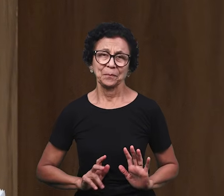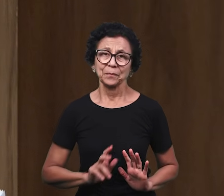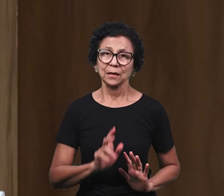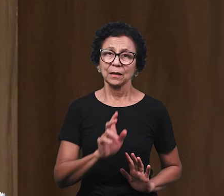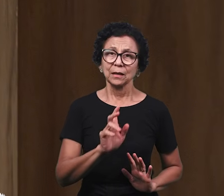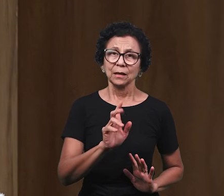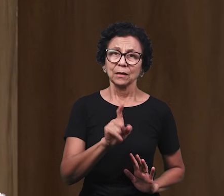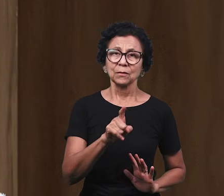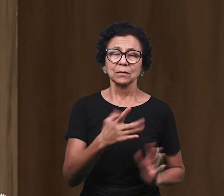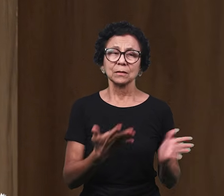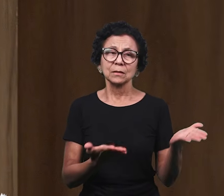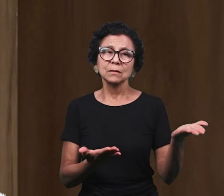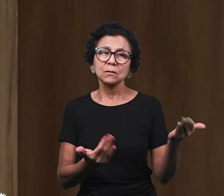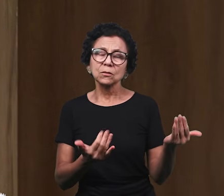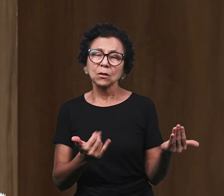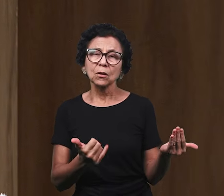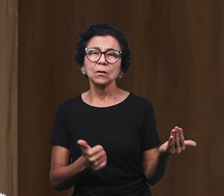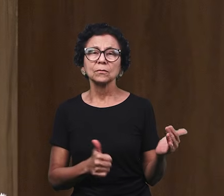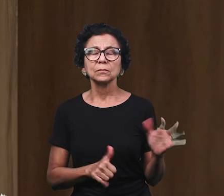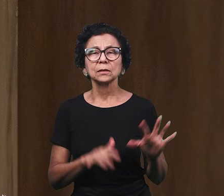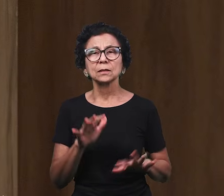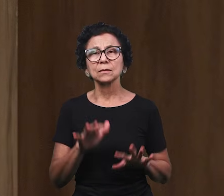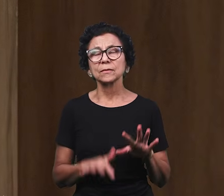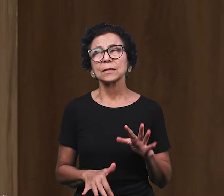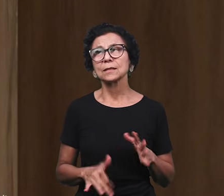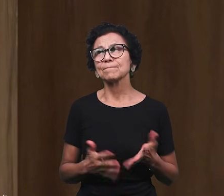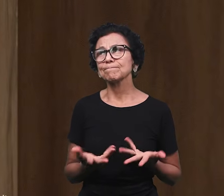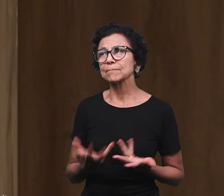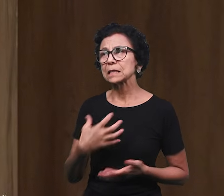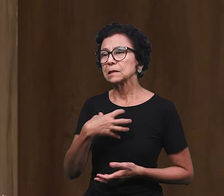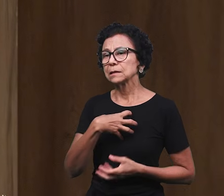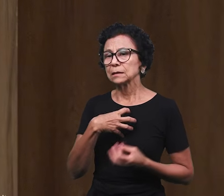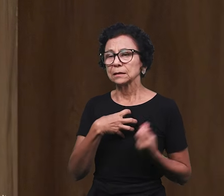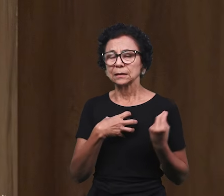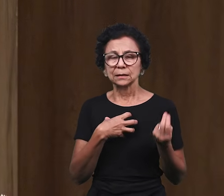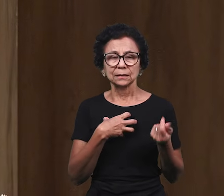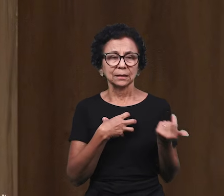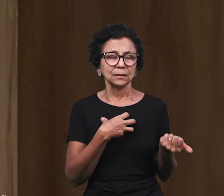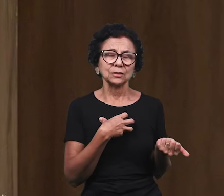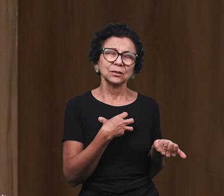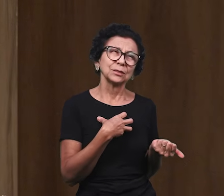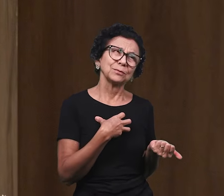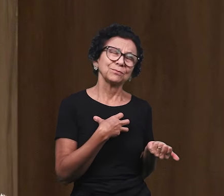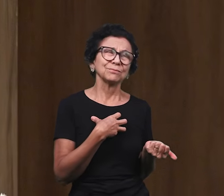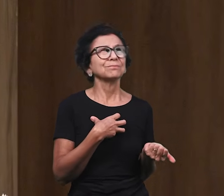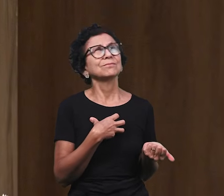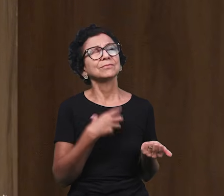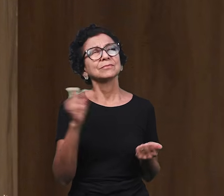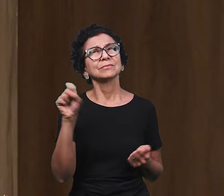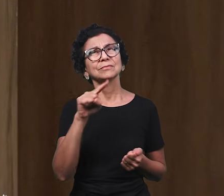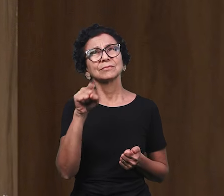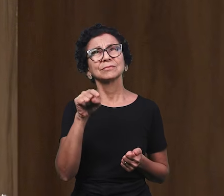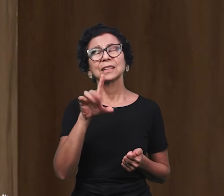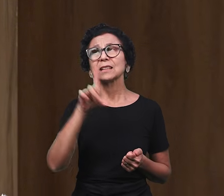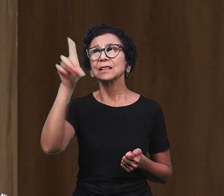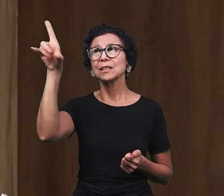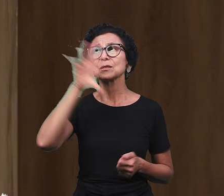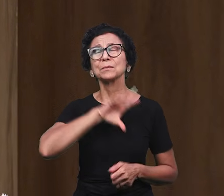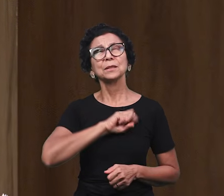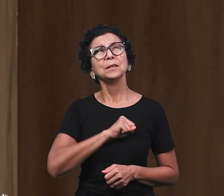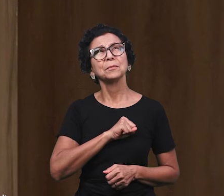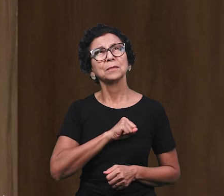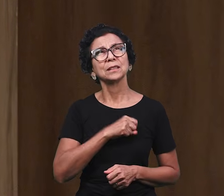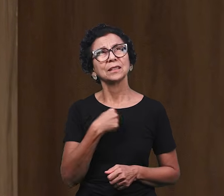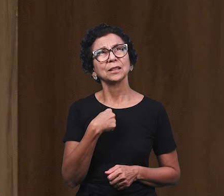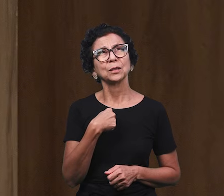jovem, você muitas vezes se sente até mesmo esse amor. Será que Deus me ama? Deus